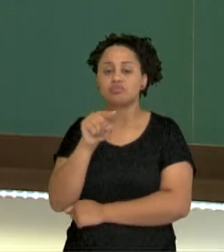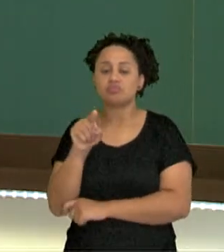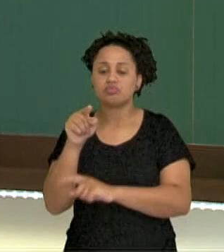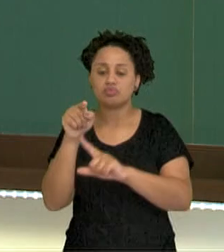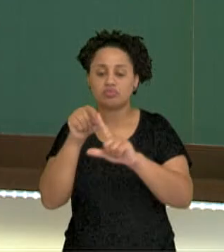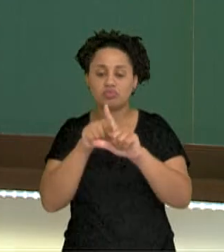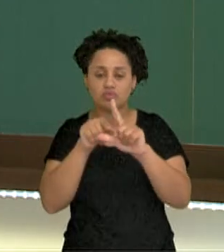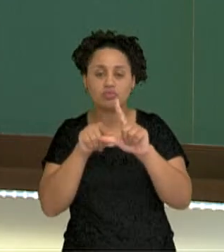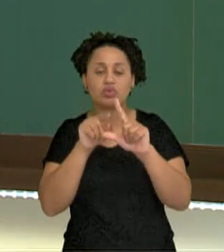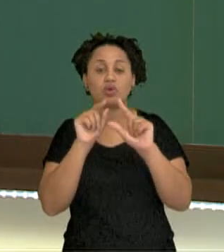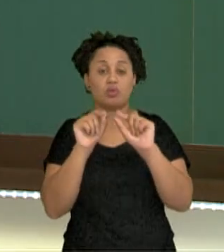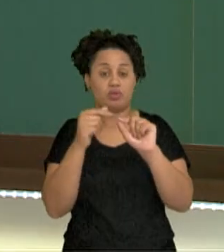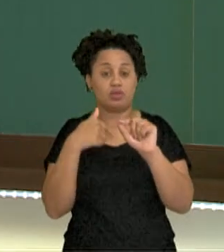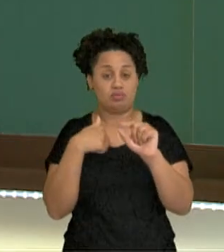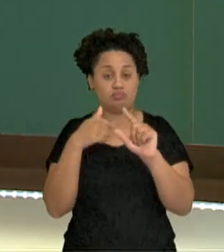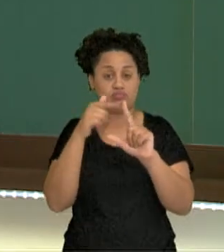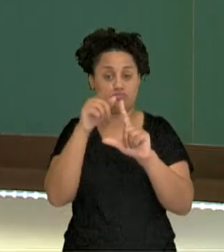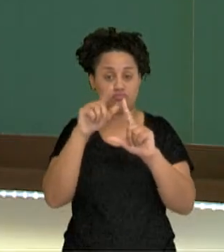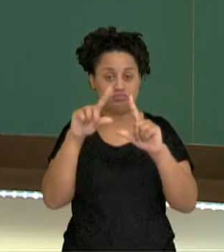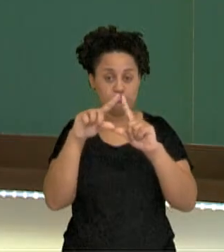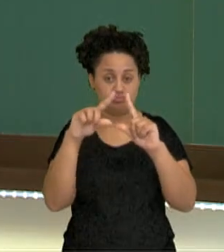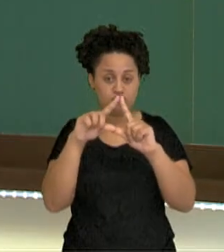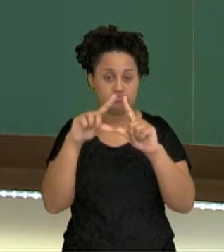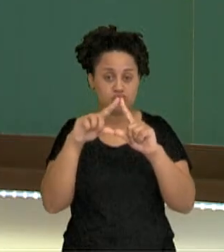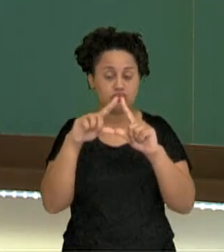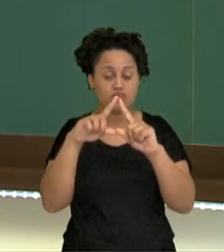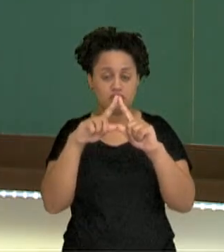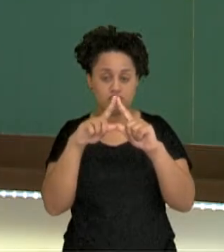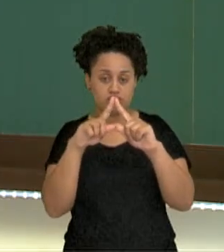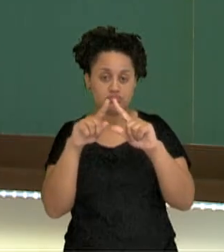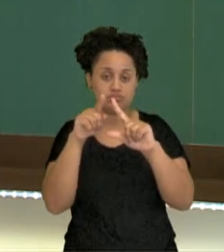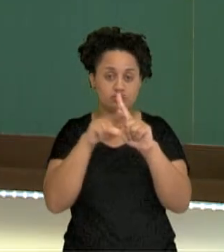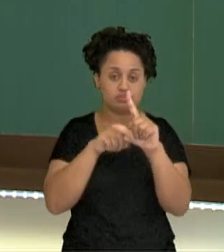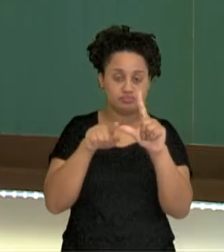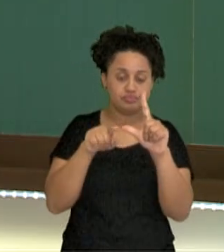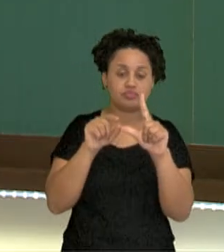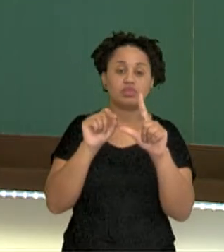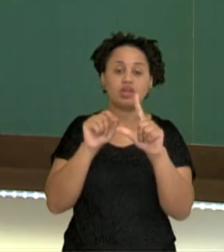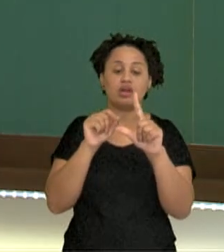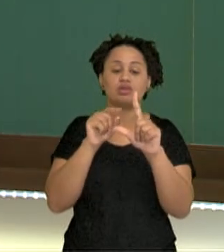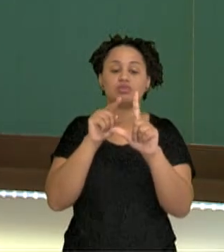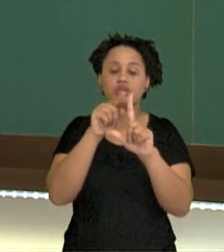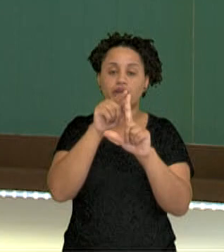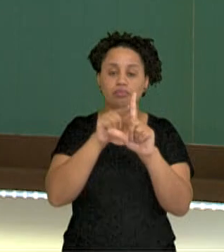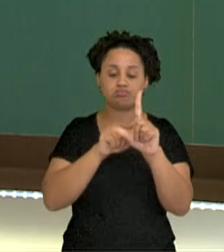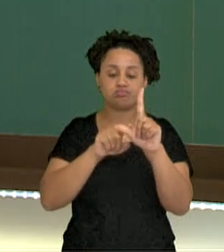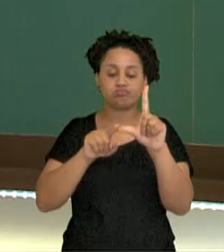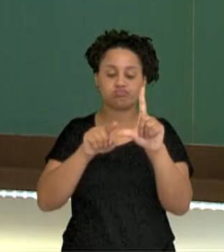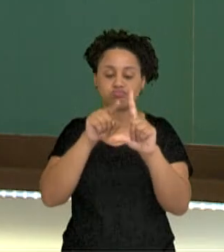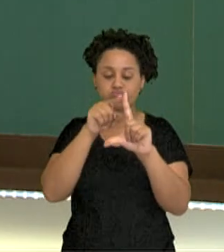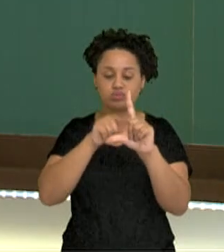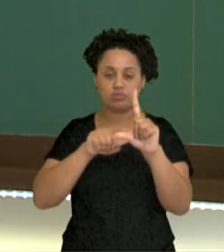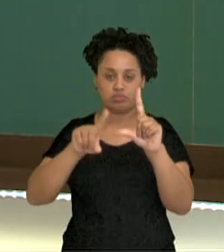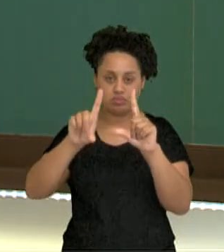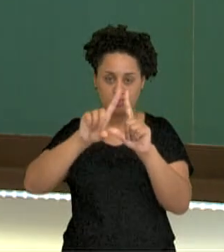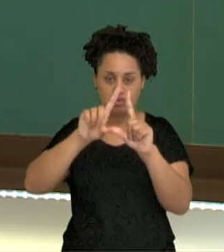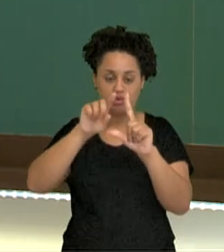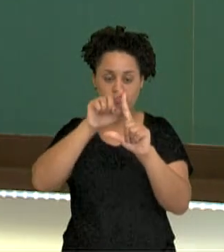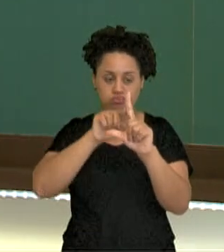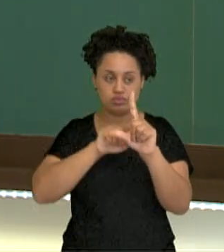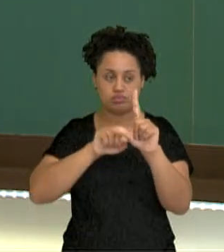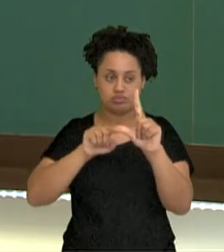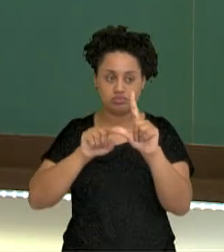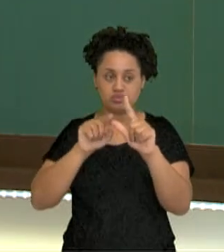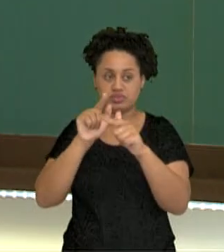fala em triângulo, é definido como a divisão do cateto oposto pelo cateto adjacente. Tá aqui, ó, cateto